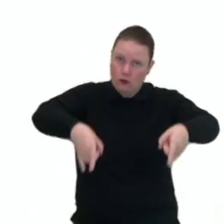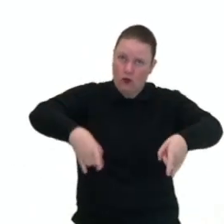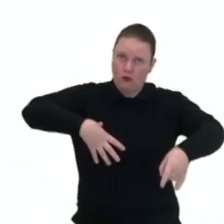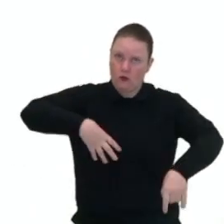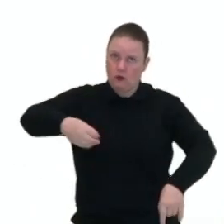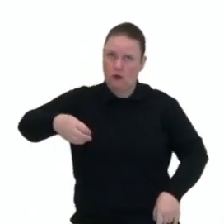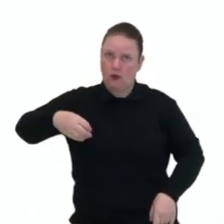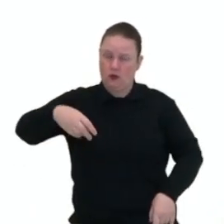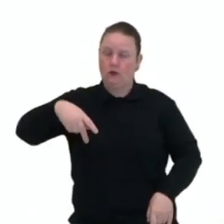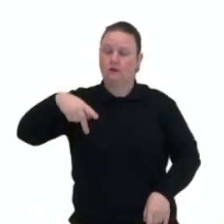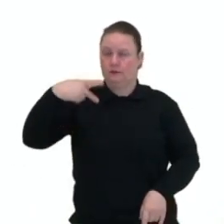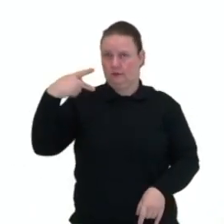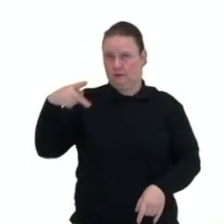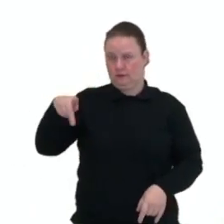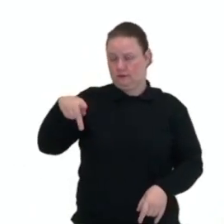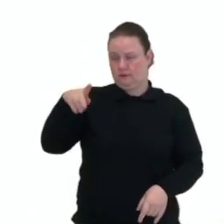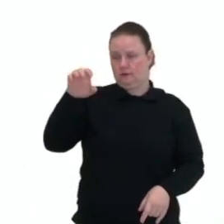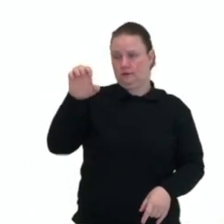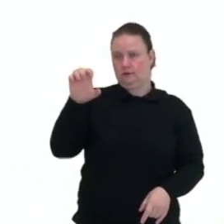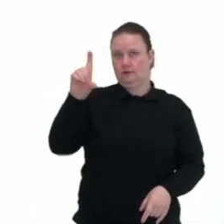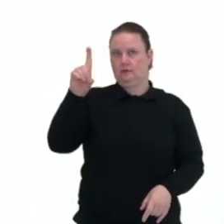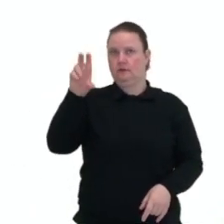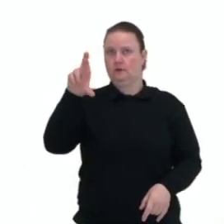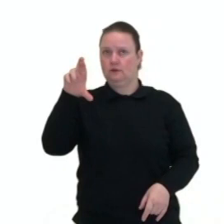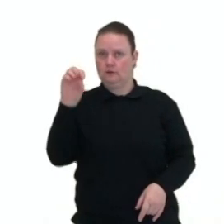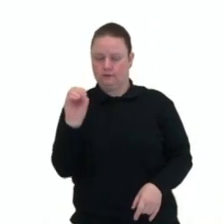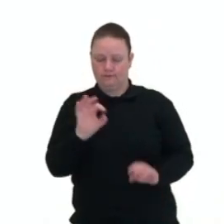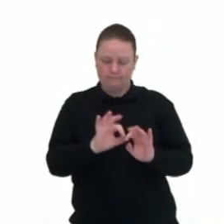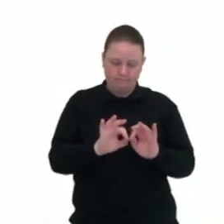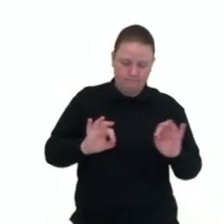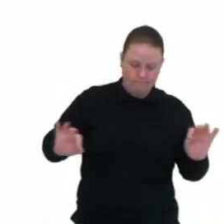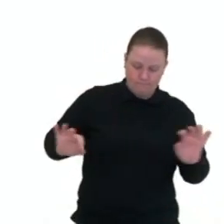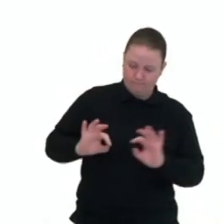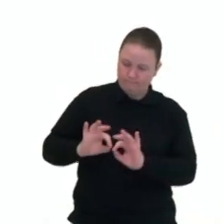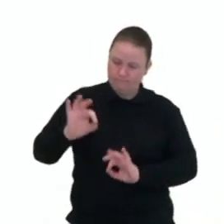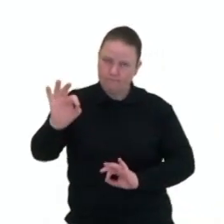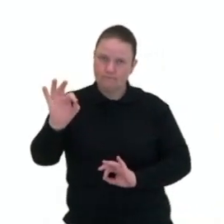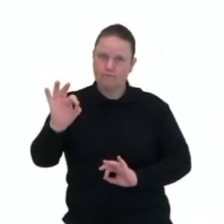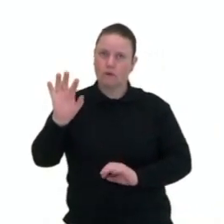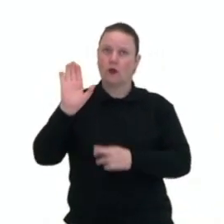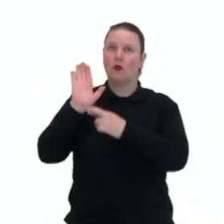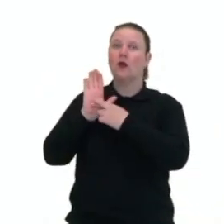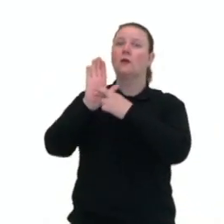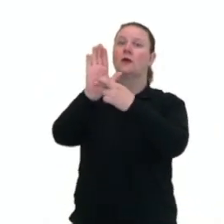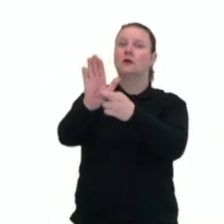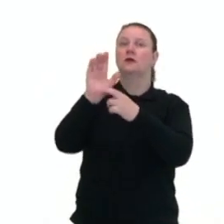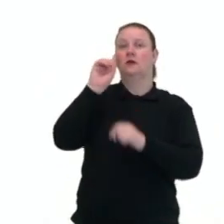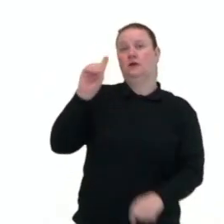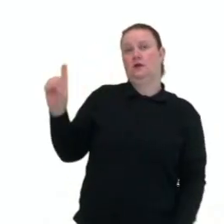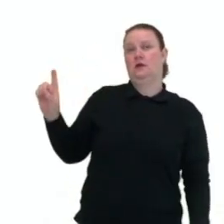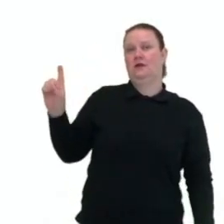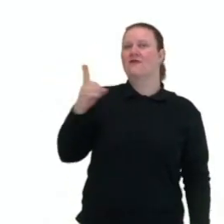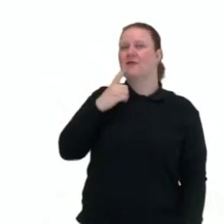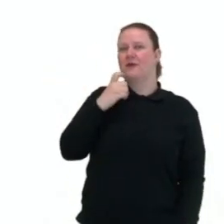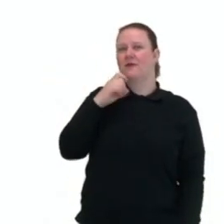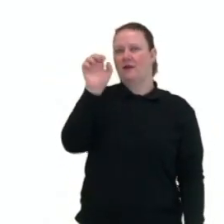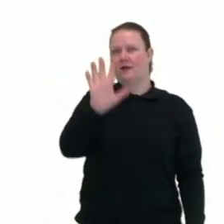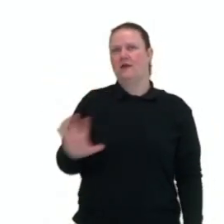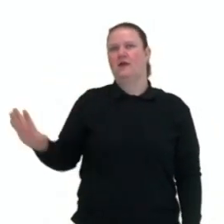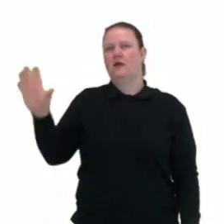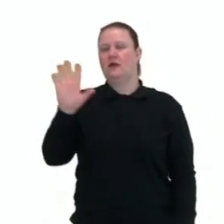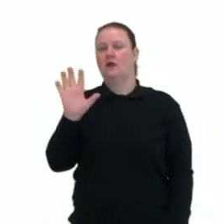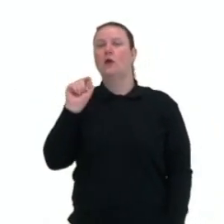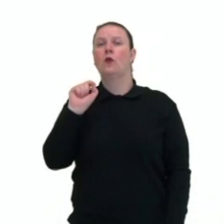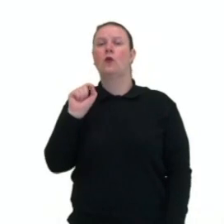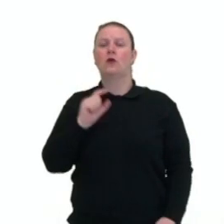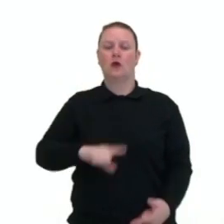As dimensões do tampo da mesa estão representadas na figura abaixo. Qual será a área do